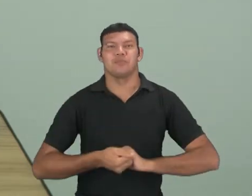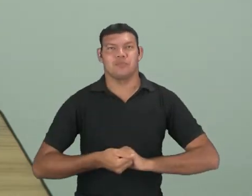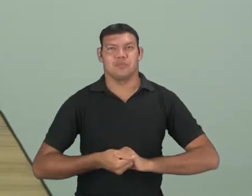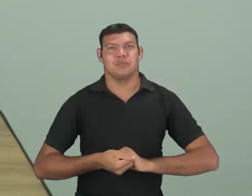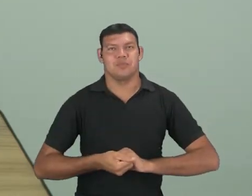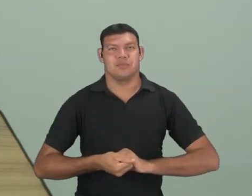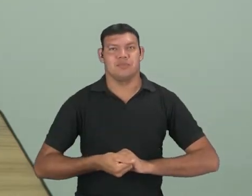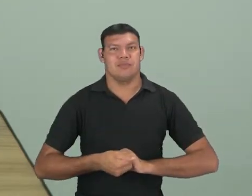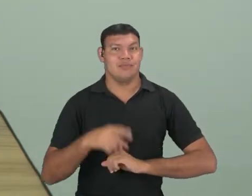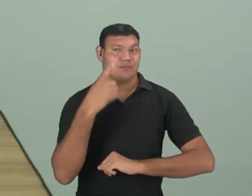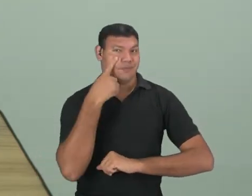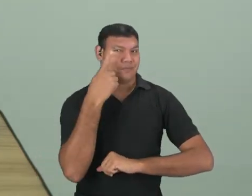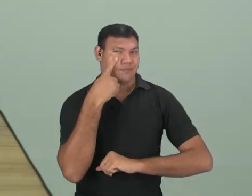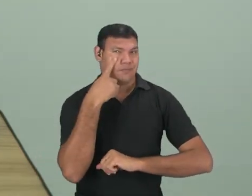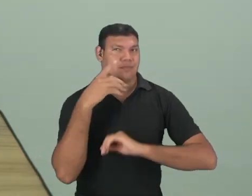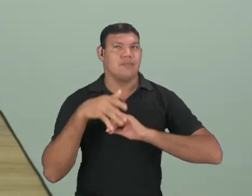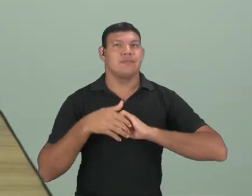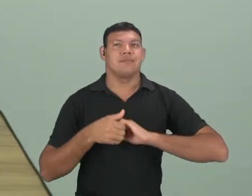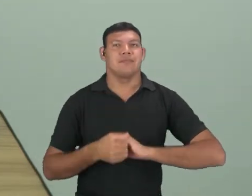né? Vamos conferir aí.